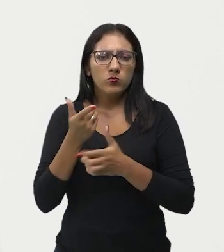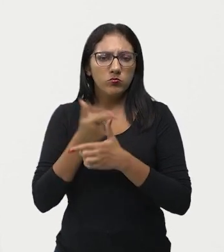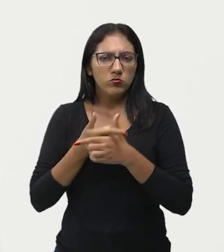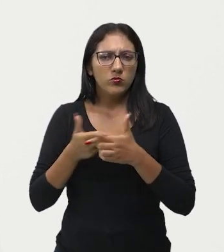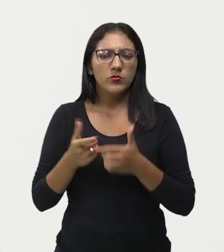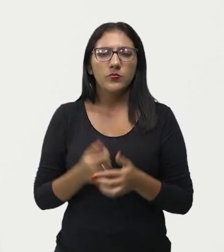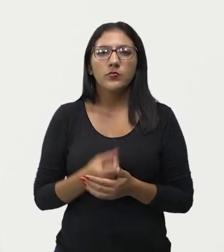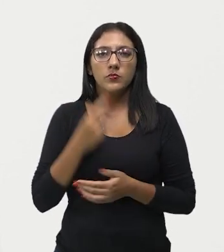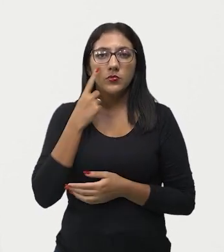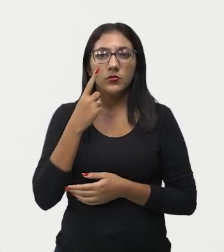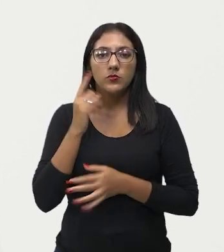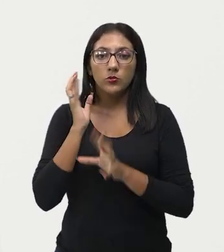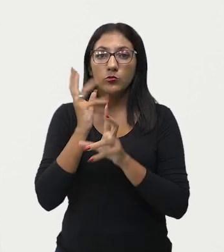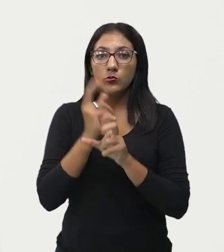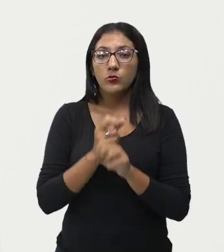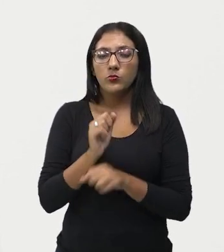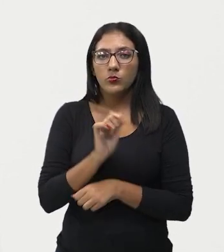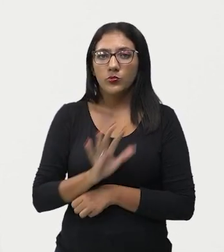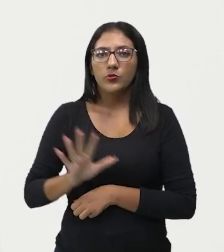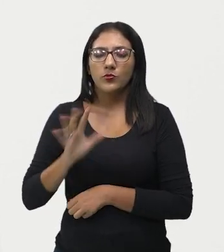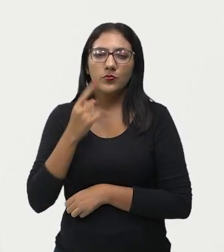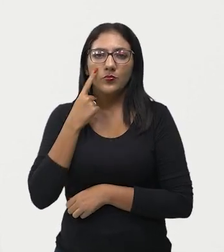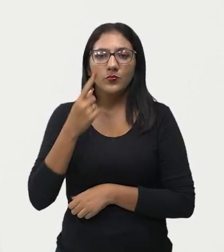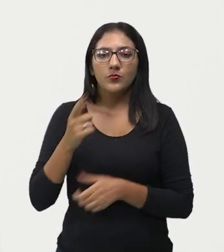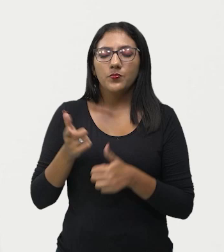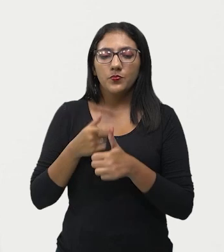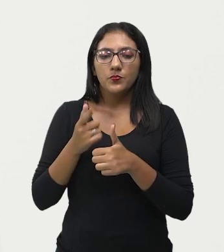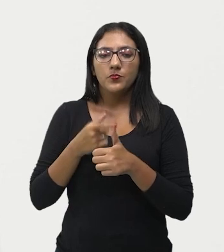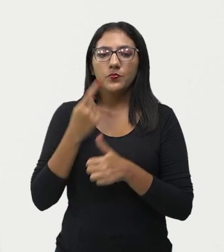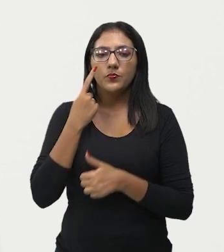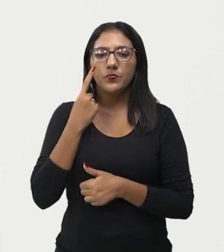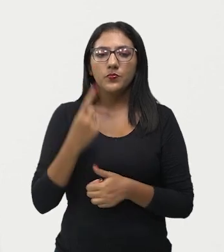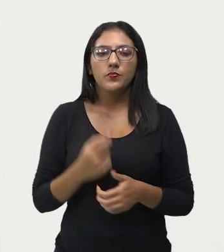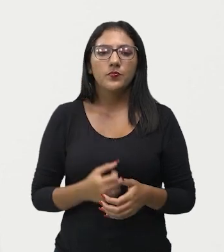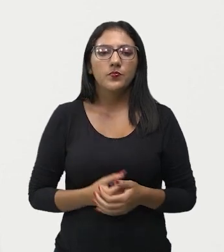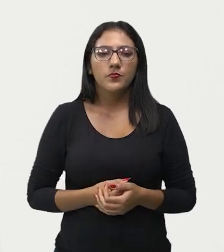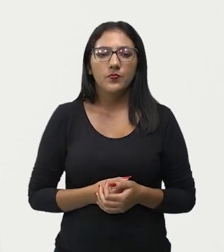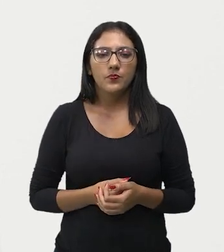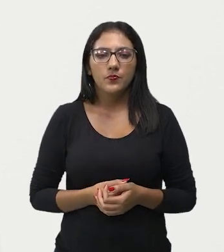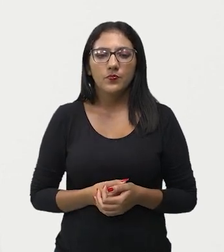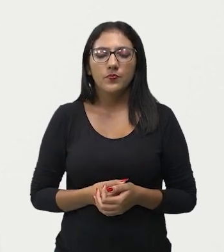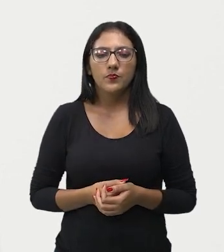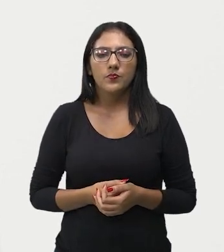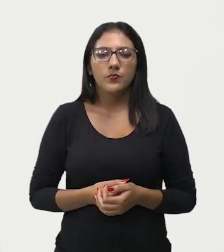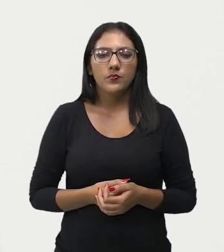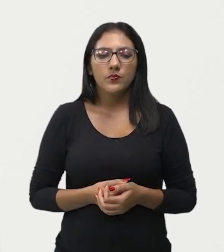frequência absoluta pelo total. O primeiro cálculo a ser feito é esse aqui, 6